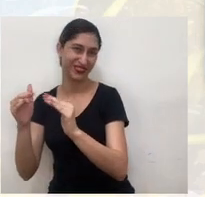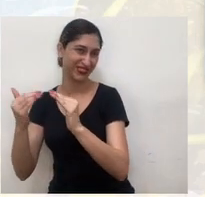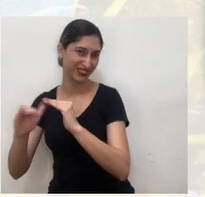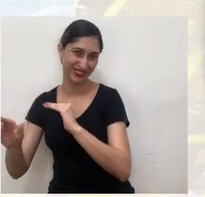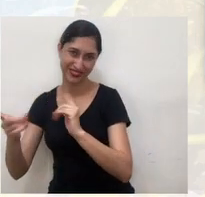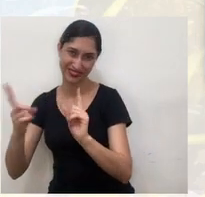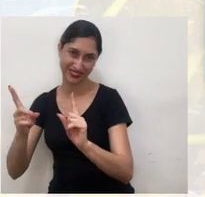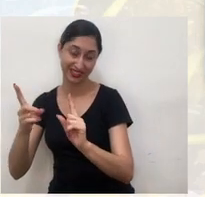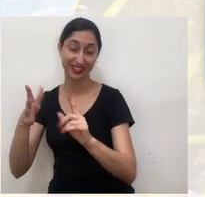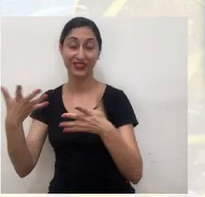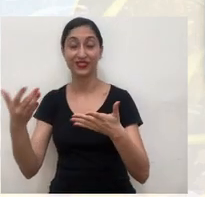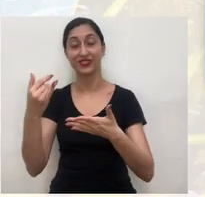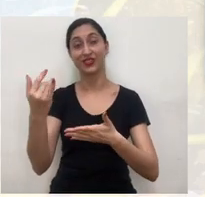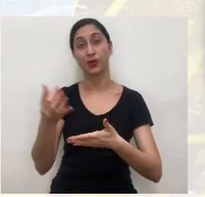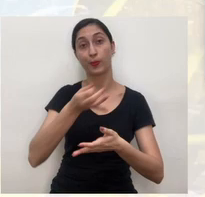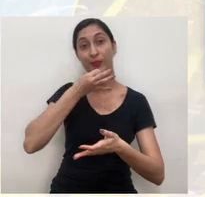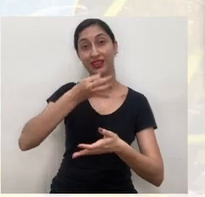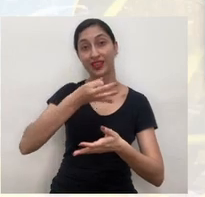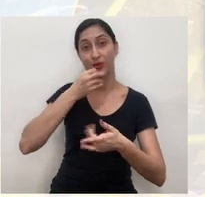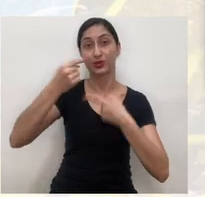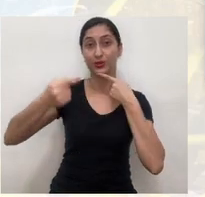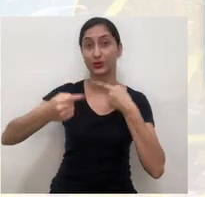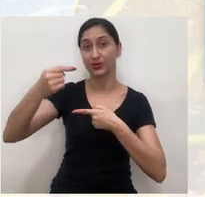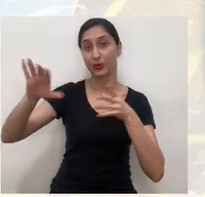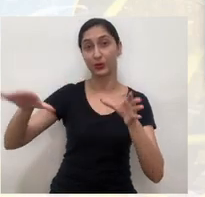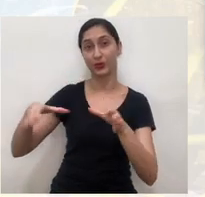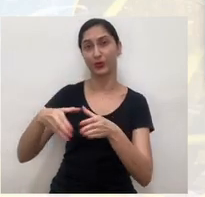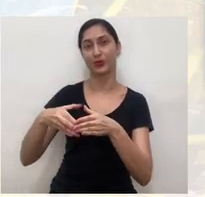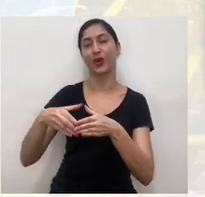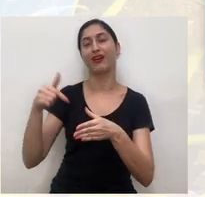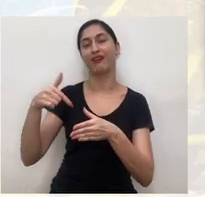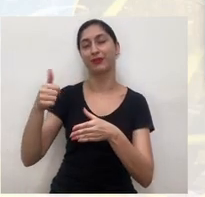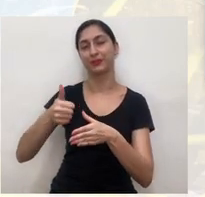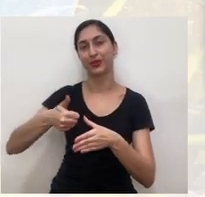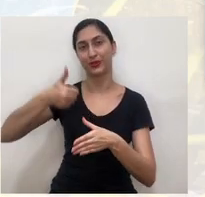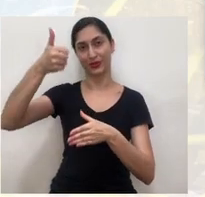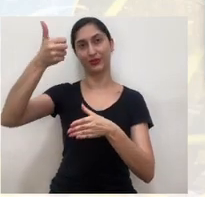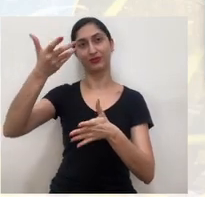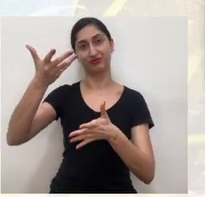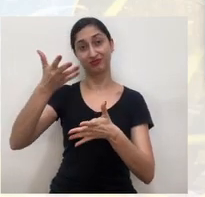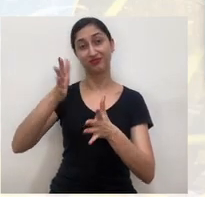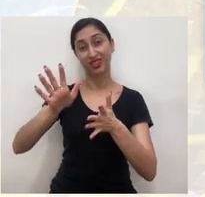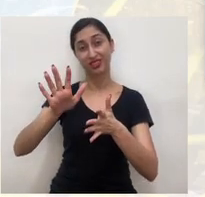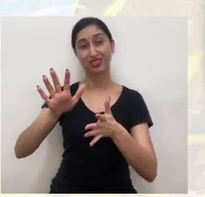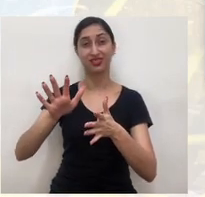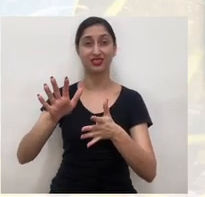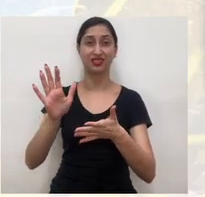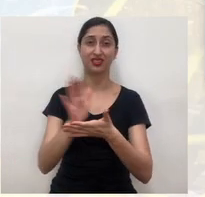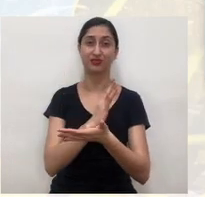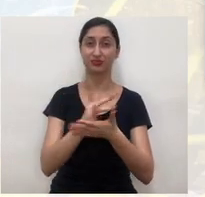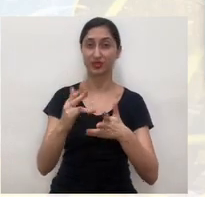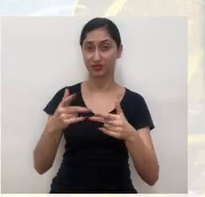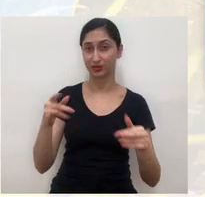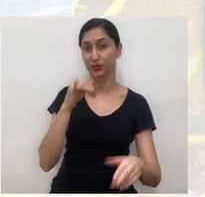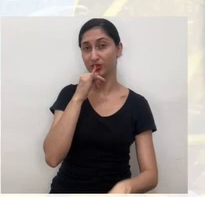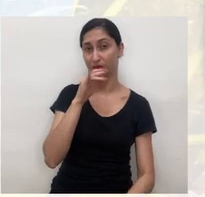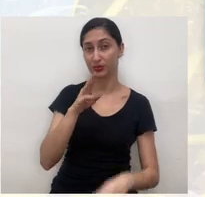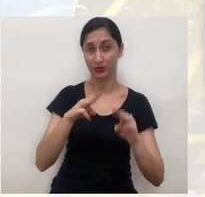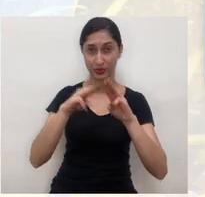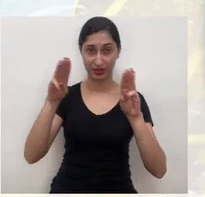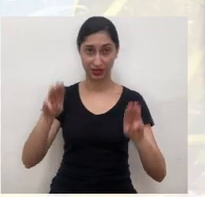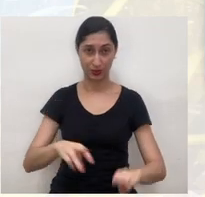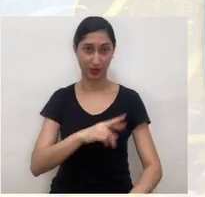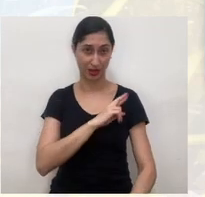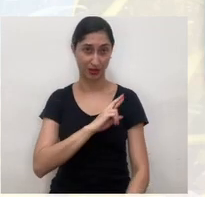sempre mais reforçada. Mas tem coisas que no próprio Museu da República, por